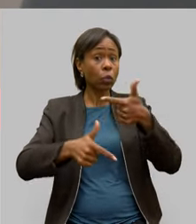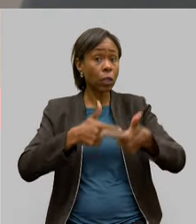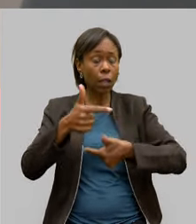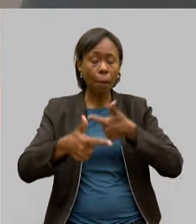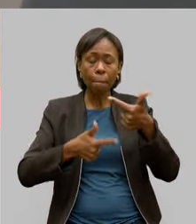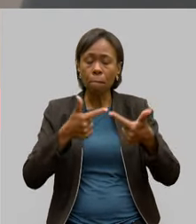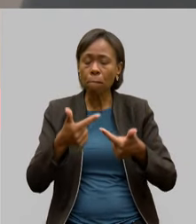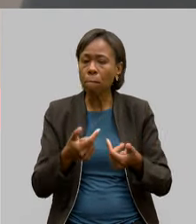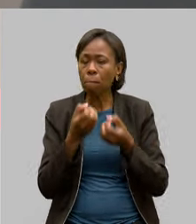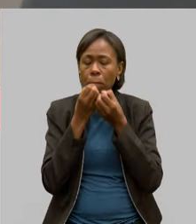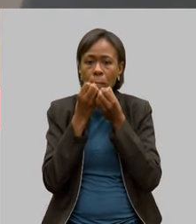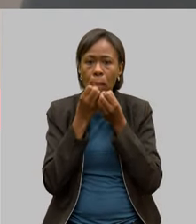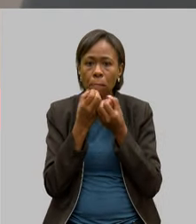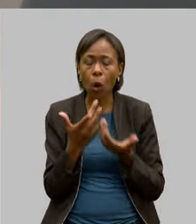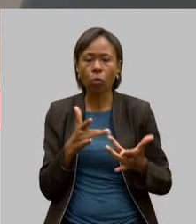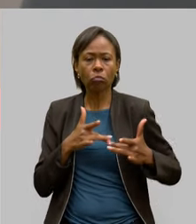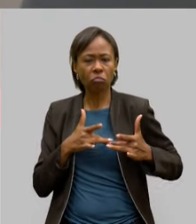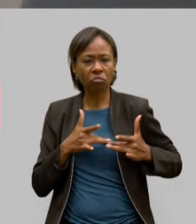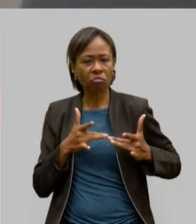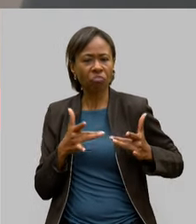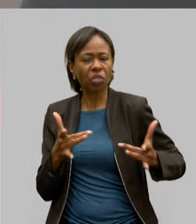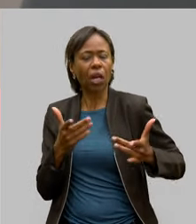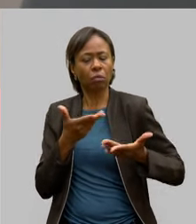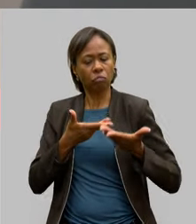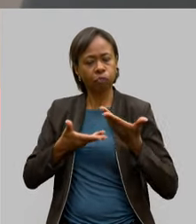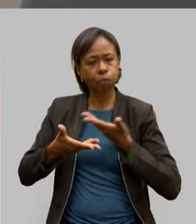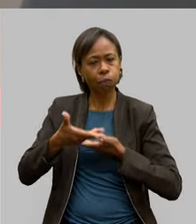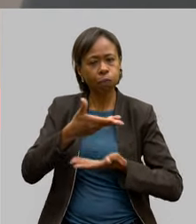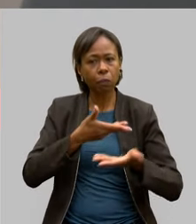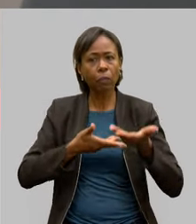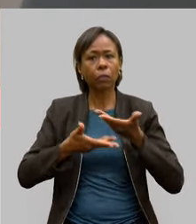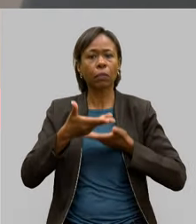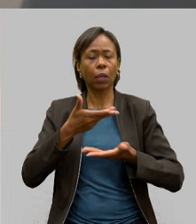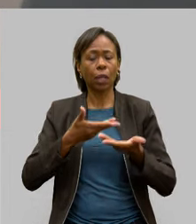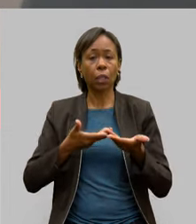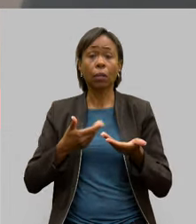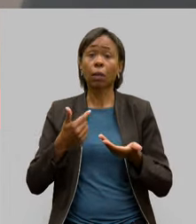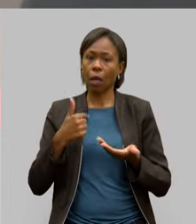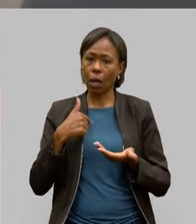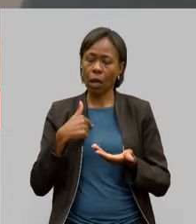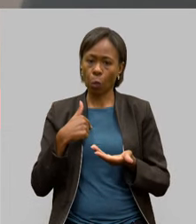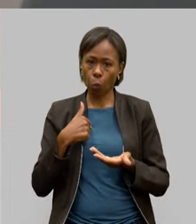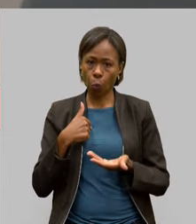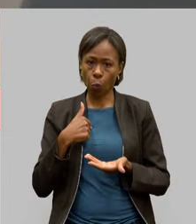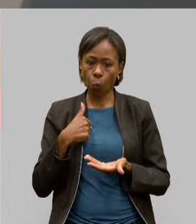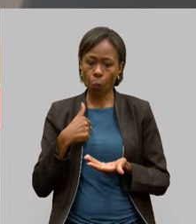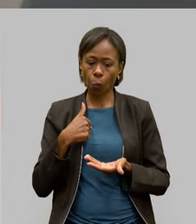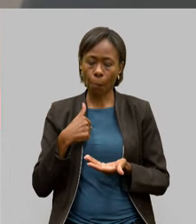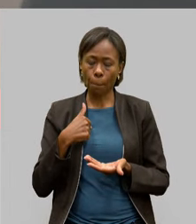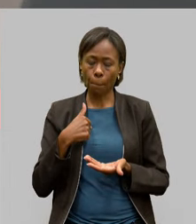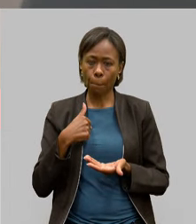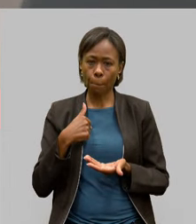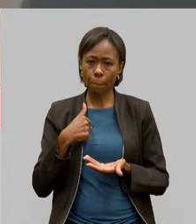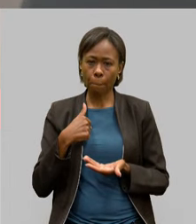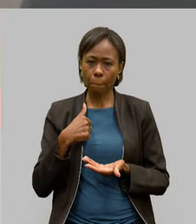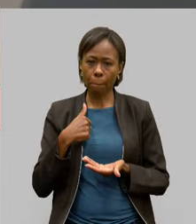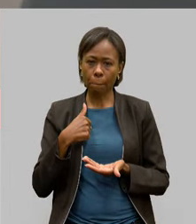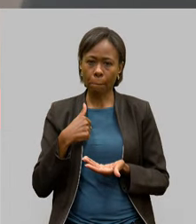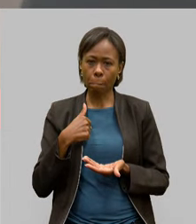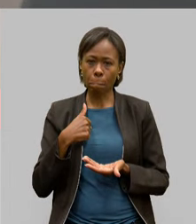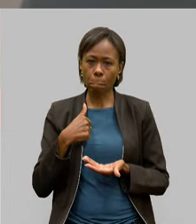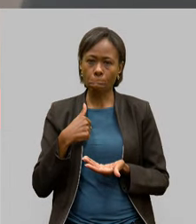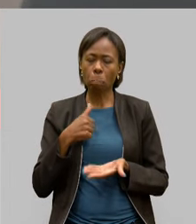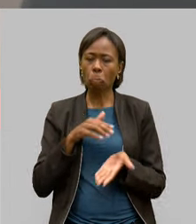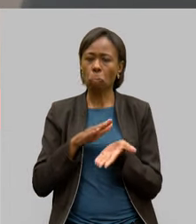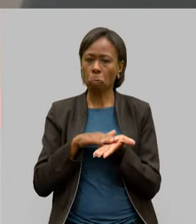de solidariedade e eh aqui eu eu eu faço e todo todo